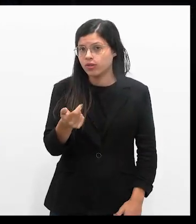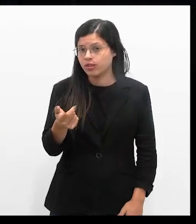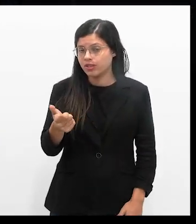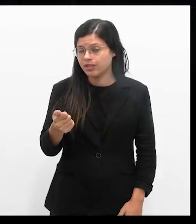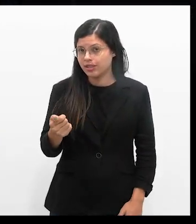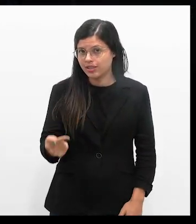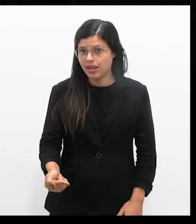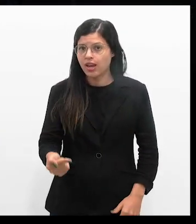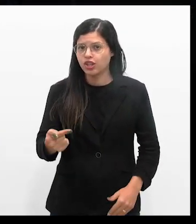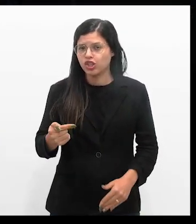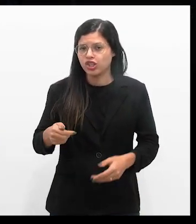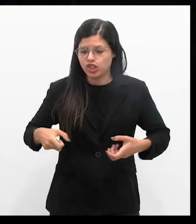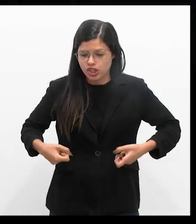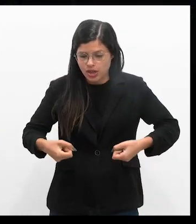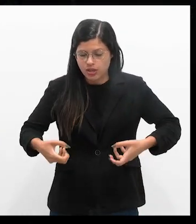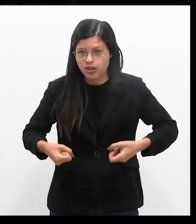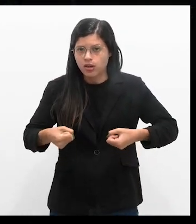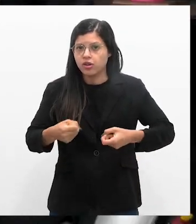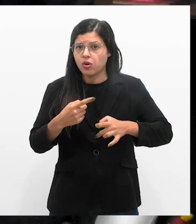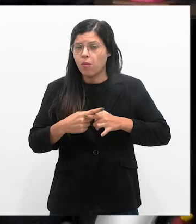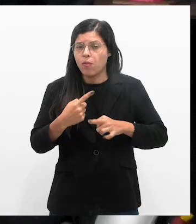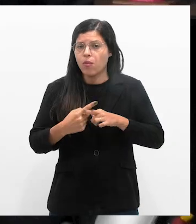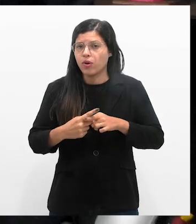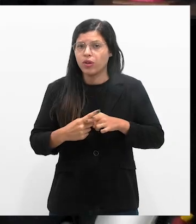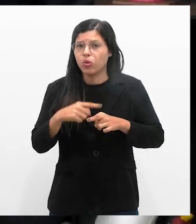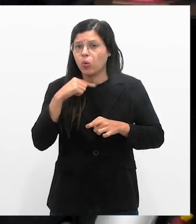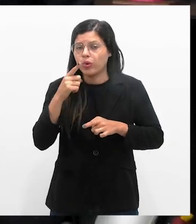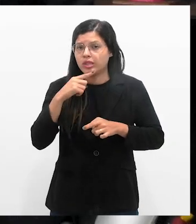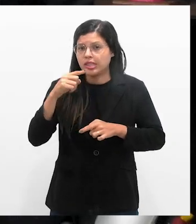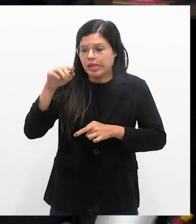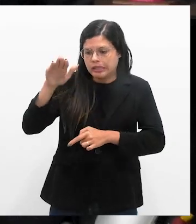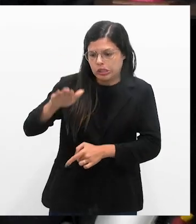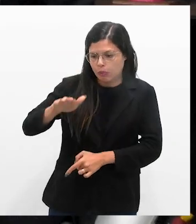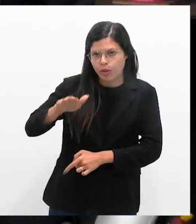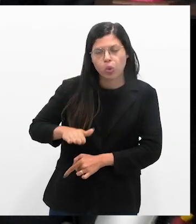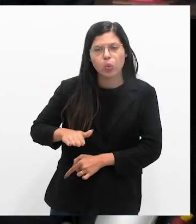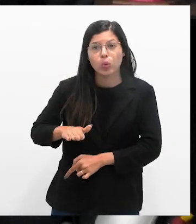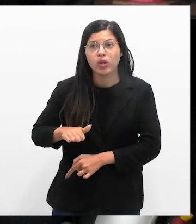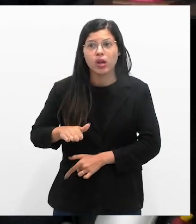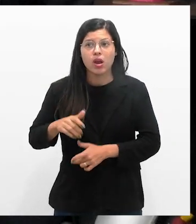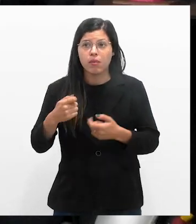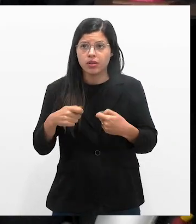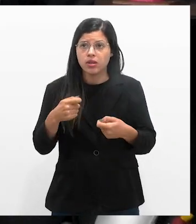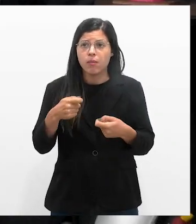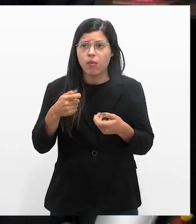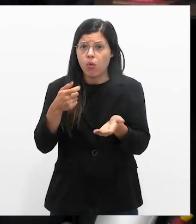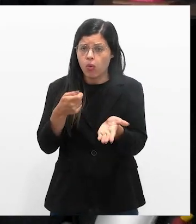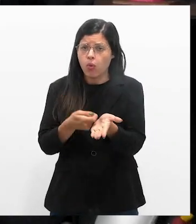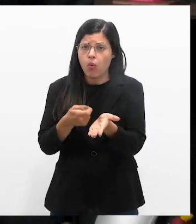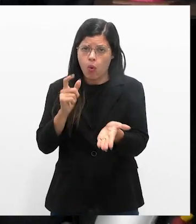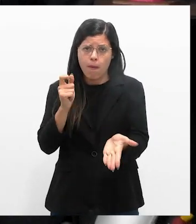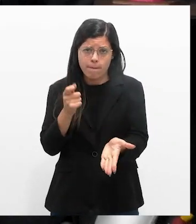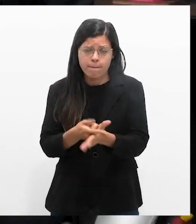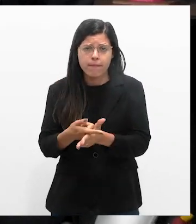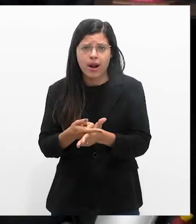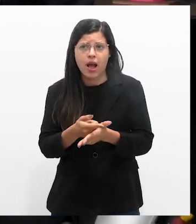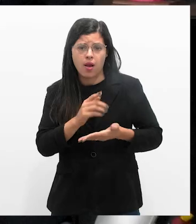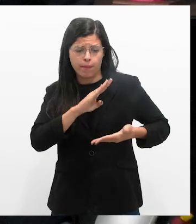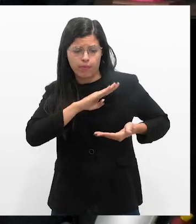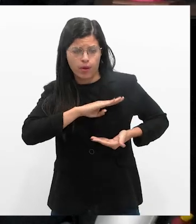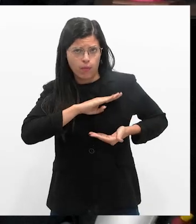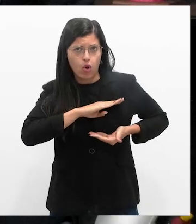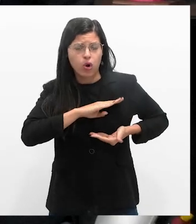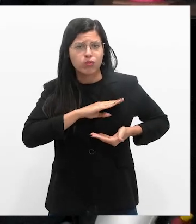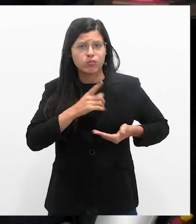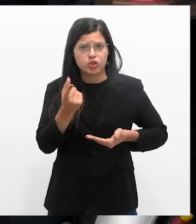cadeirantes, que o mamógrafo não reduzia a altura. Então, precisou de um detalhe. Compra de mamógrafo com dinheiro público tem